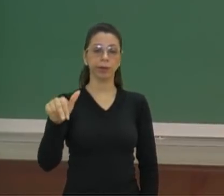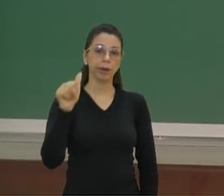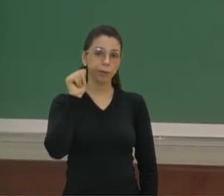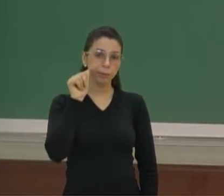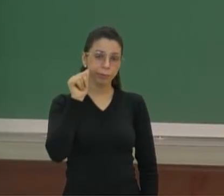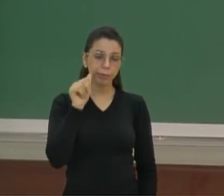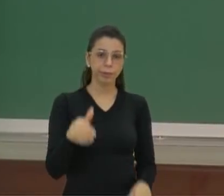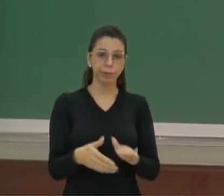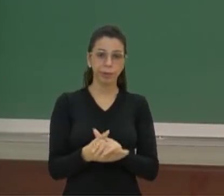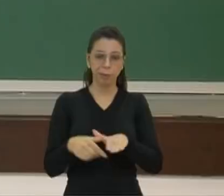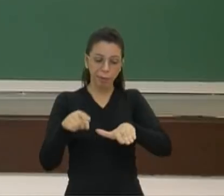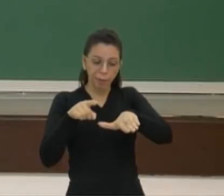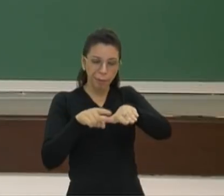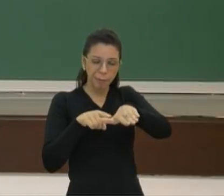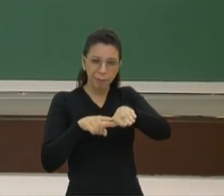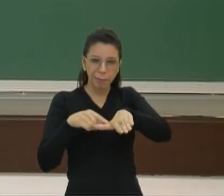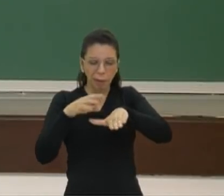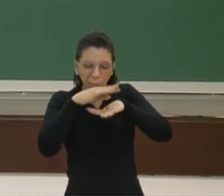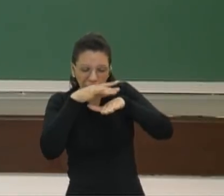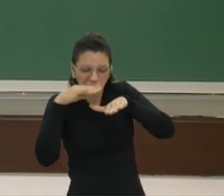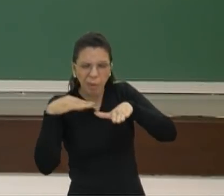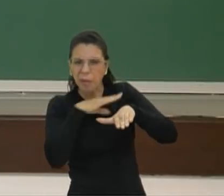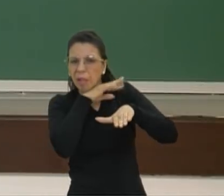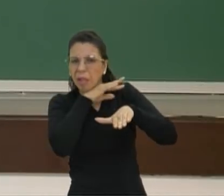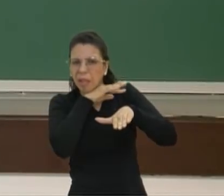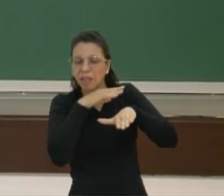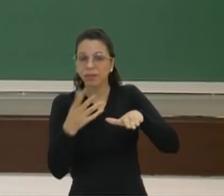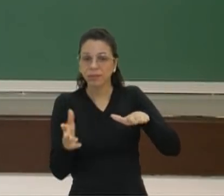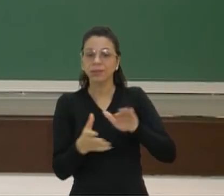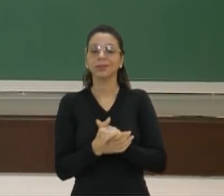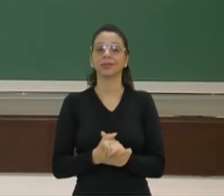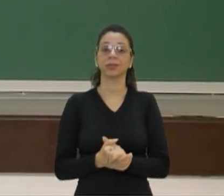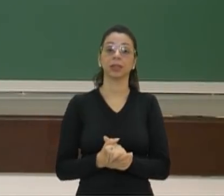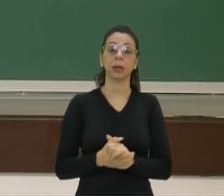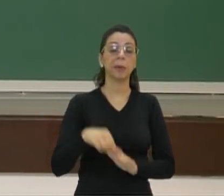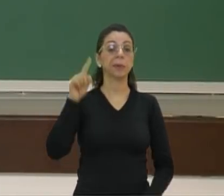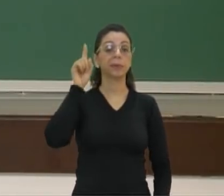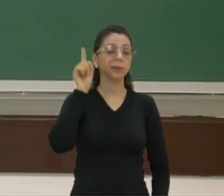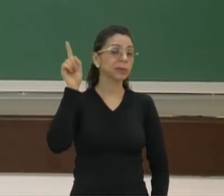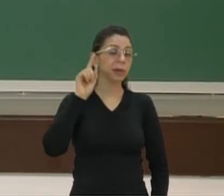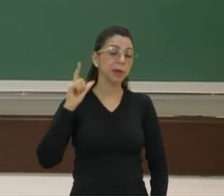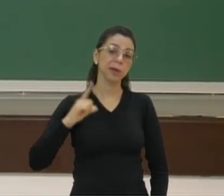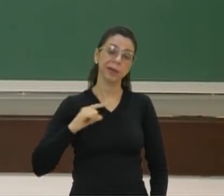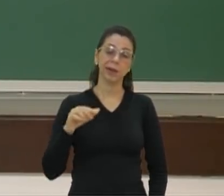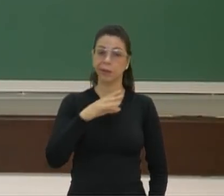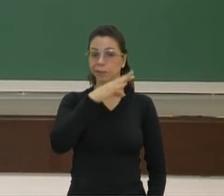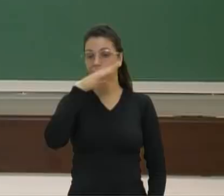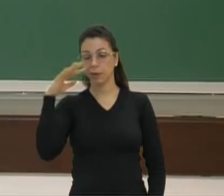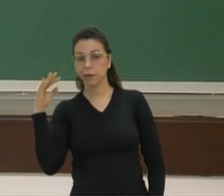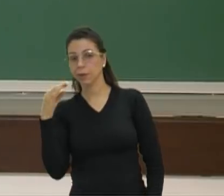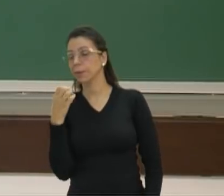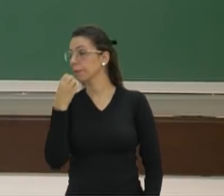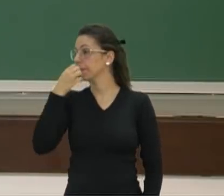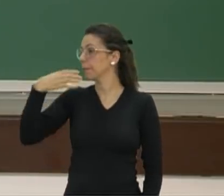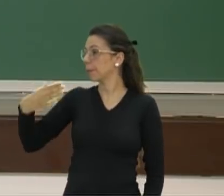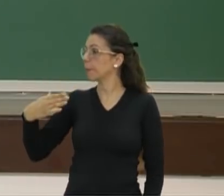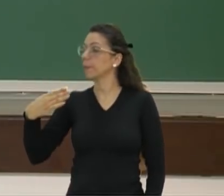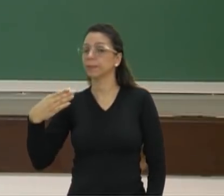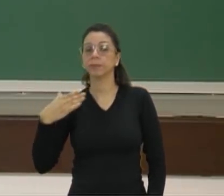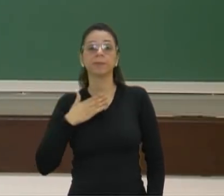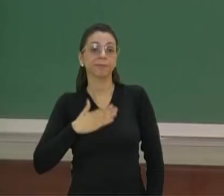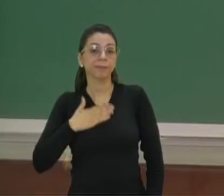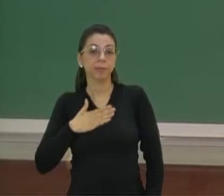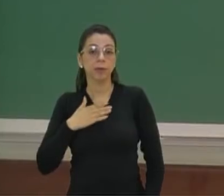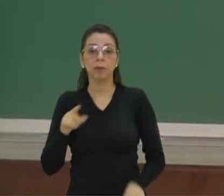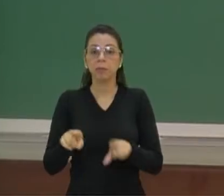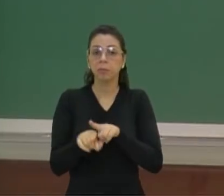o chulé do tênis. Então, no nosso cotidiano, nós temos aromas agradáveis e desagradáveis.